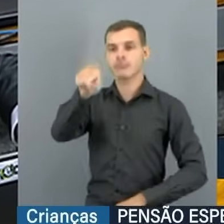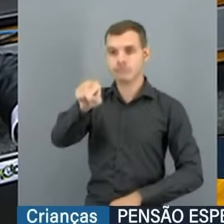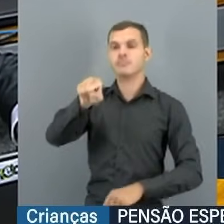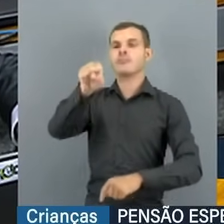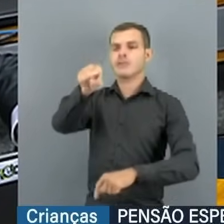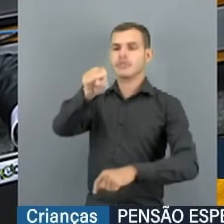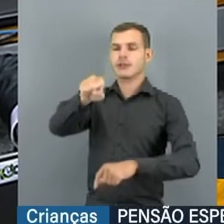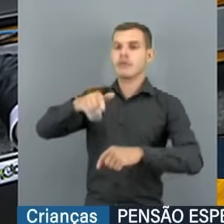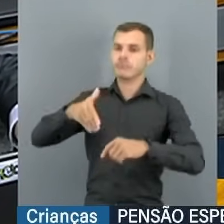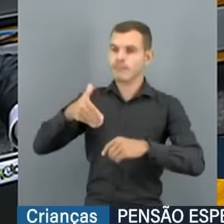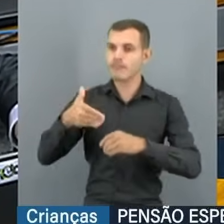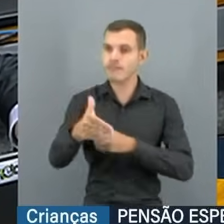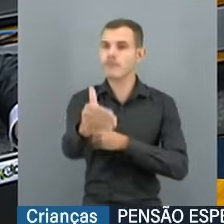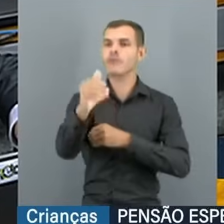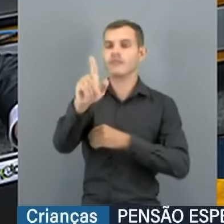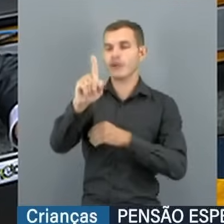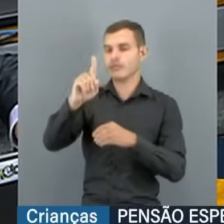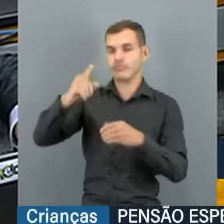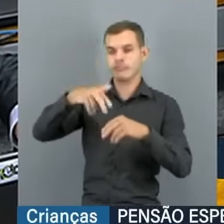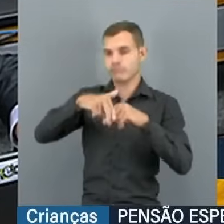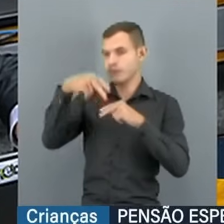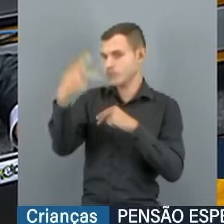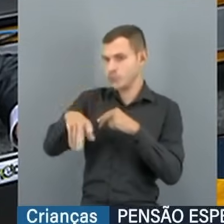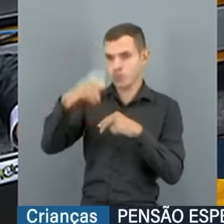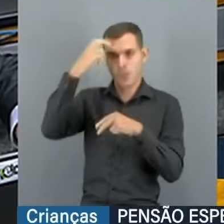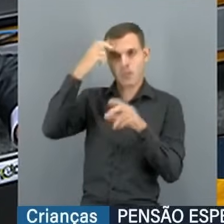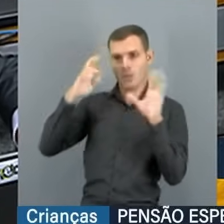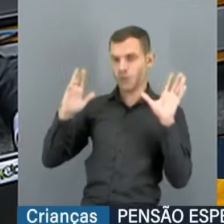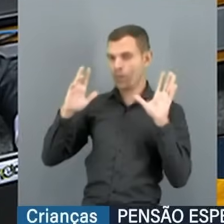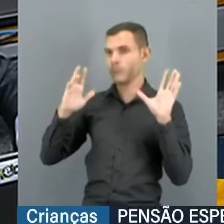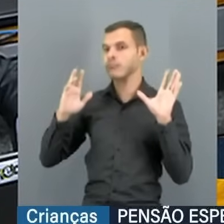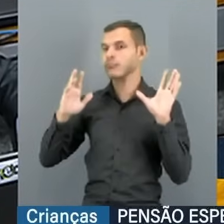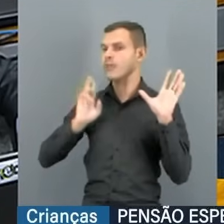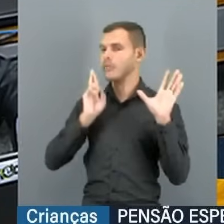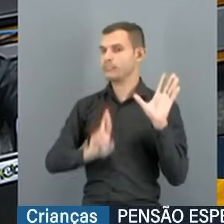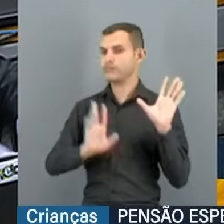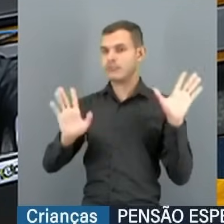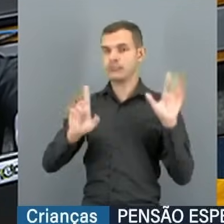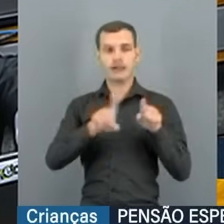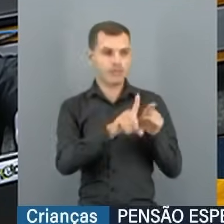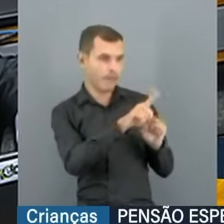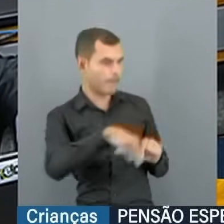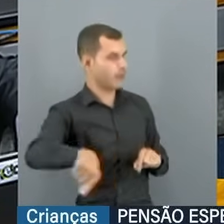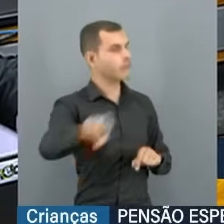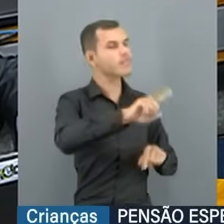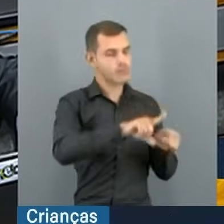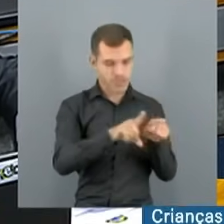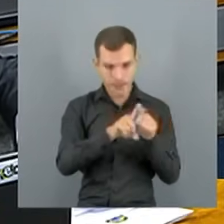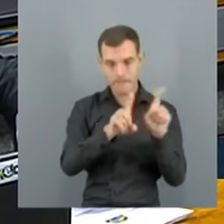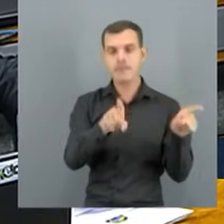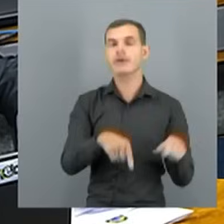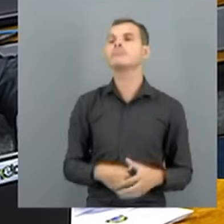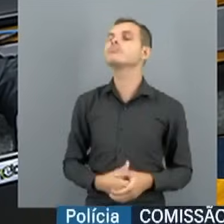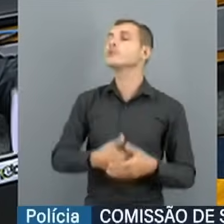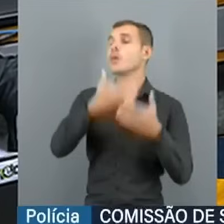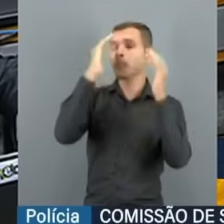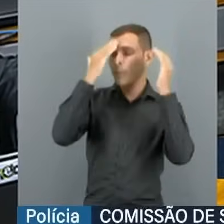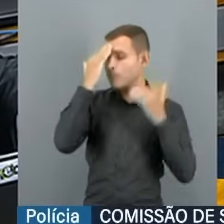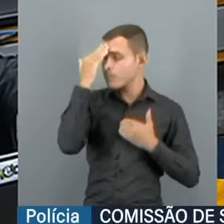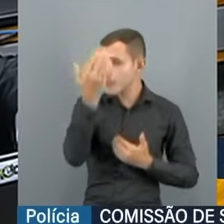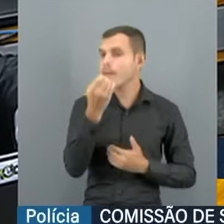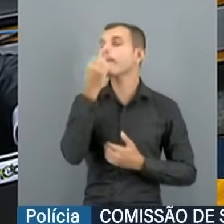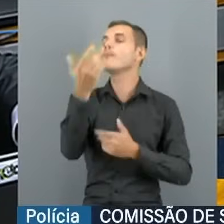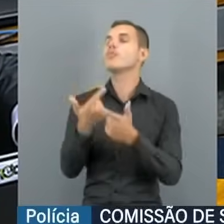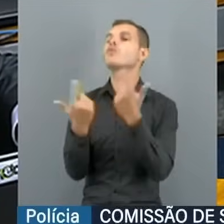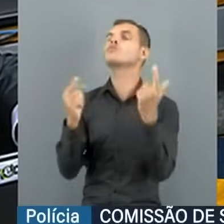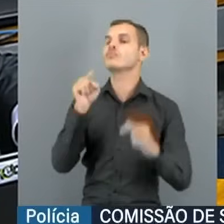na medida da sua culpabilidade, que essa turma daqui, ó, responda também. Muito obrigada, boa sorte para o senhor,